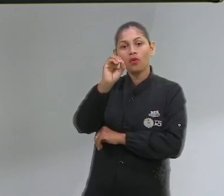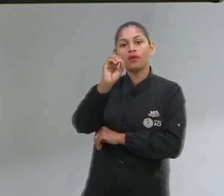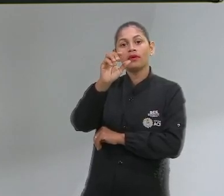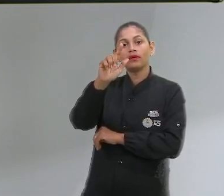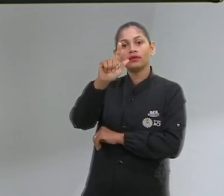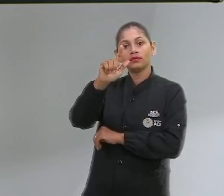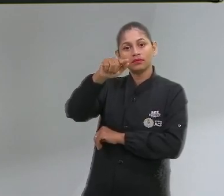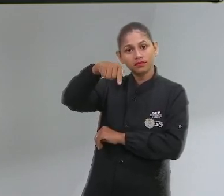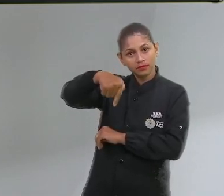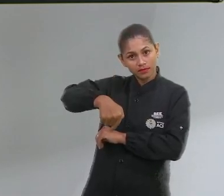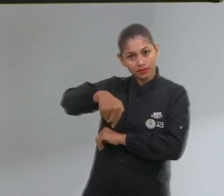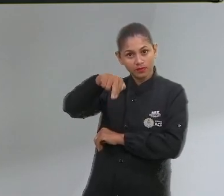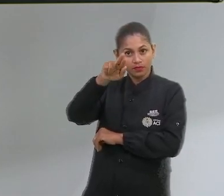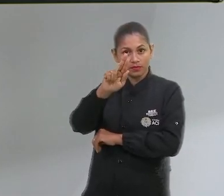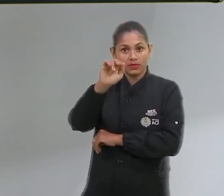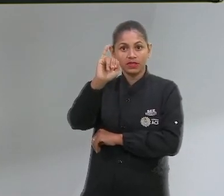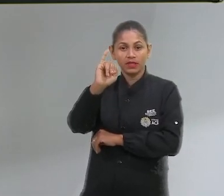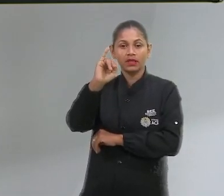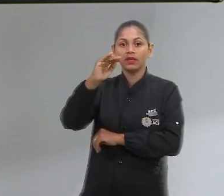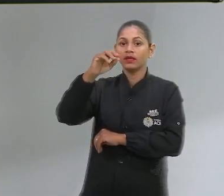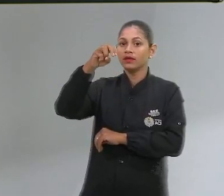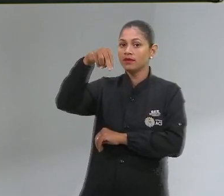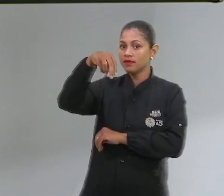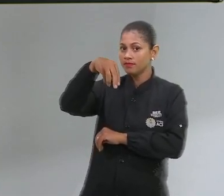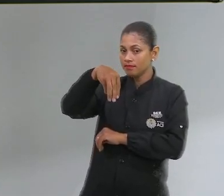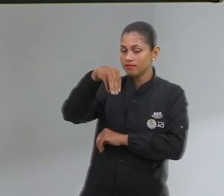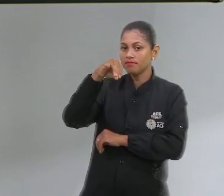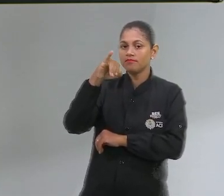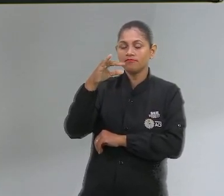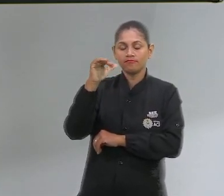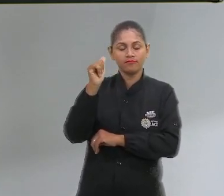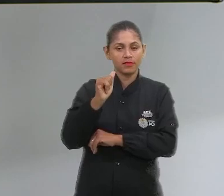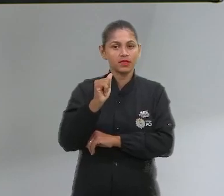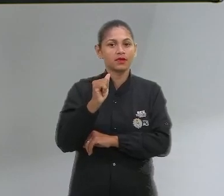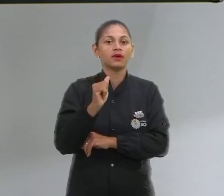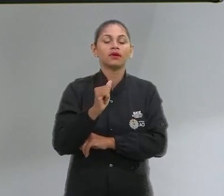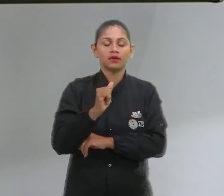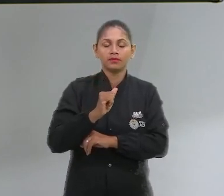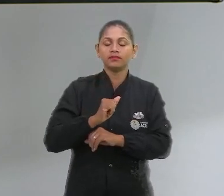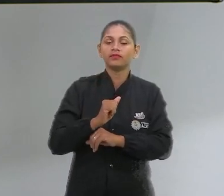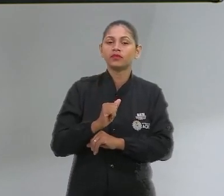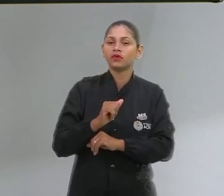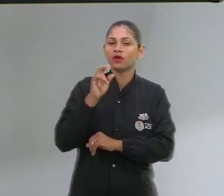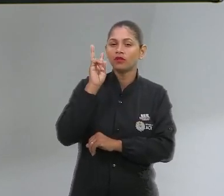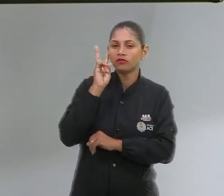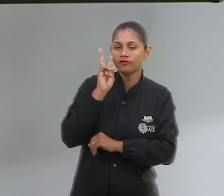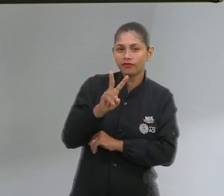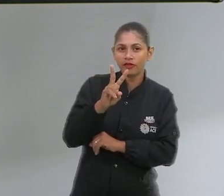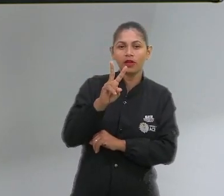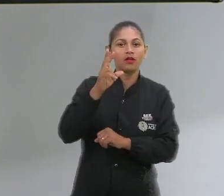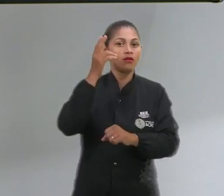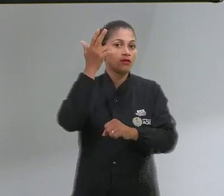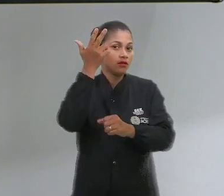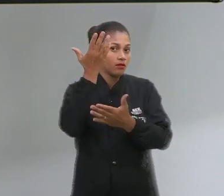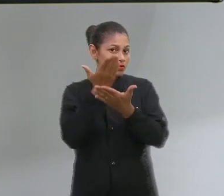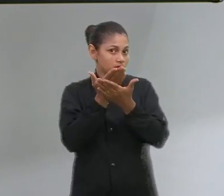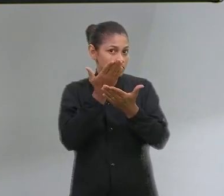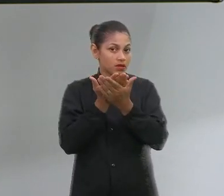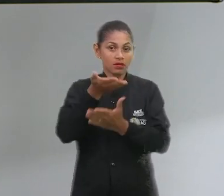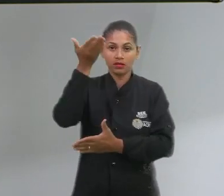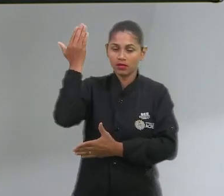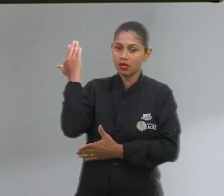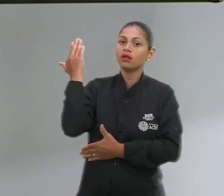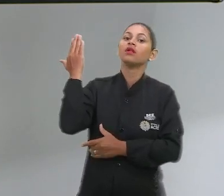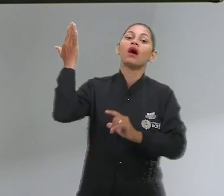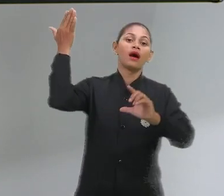um trabalho aí maravilhoso nessas duas últimas aulas. Se você ainda não viu essas aulas, acesse lá a nossa